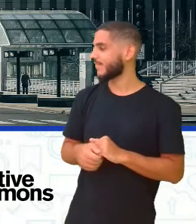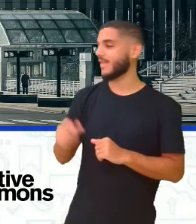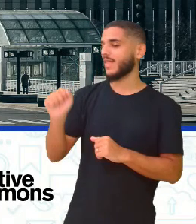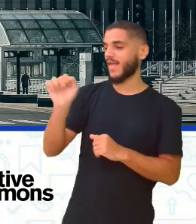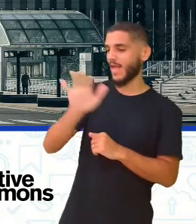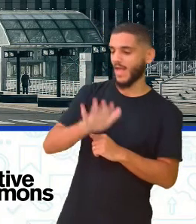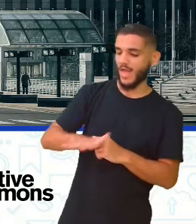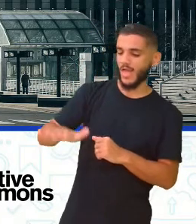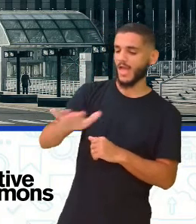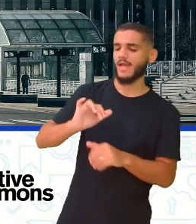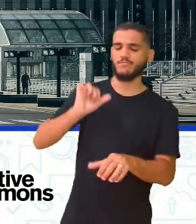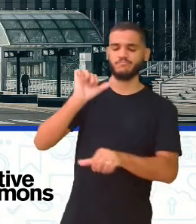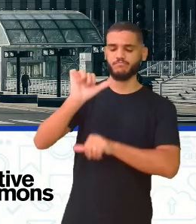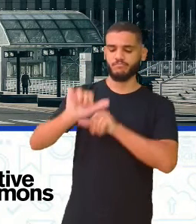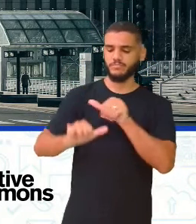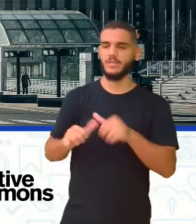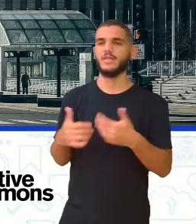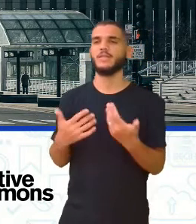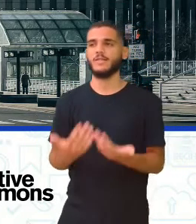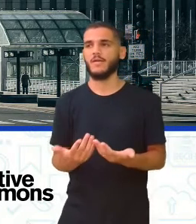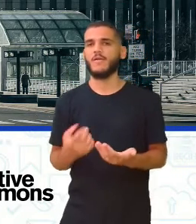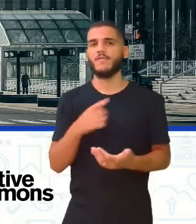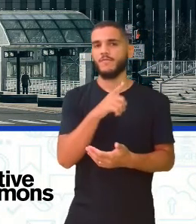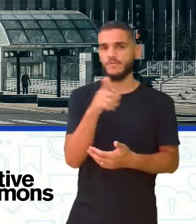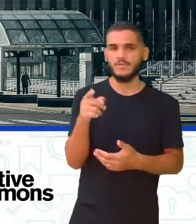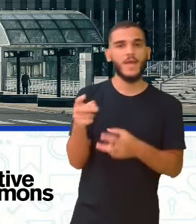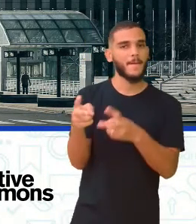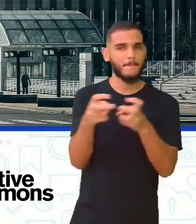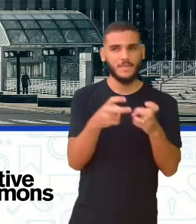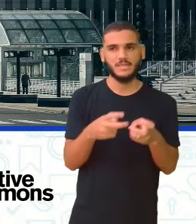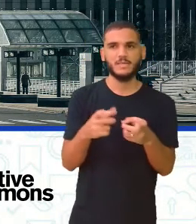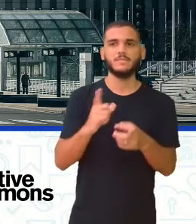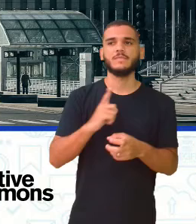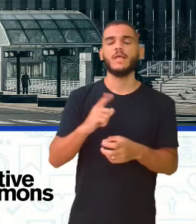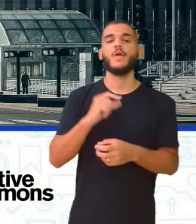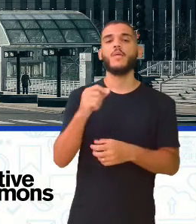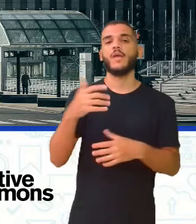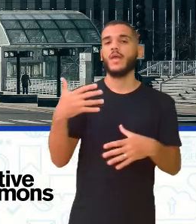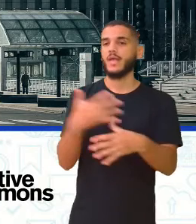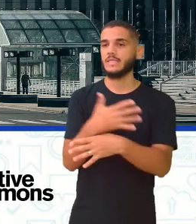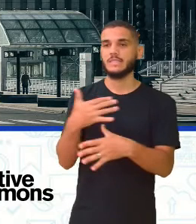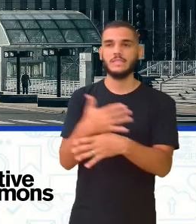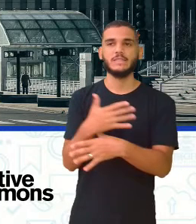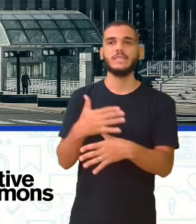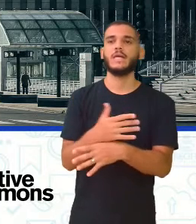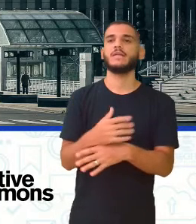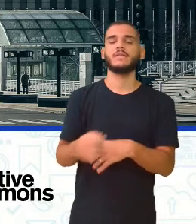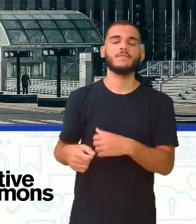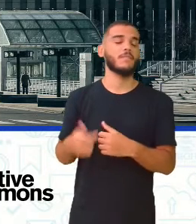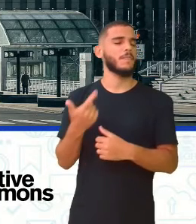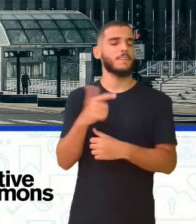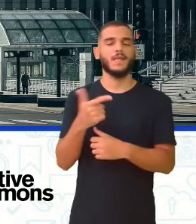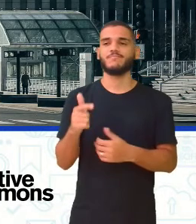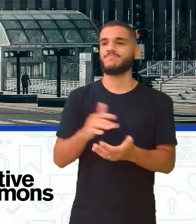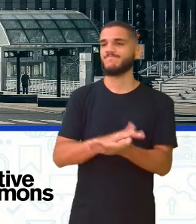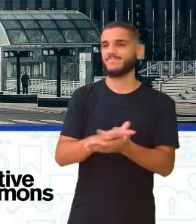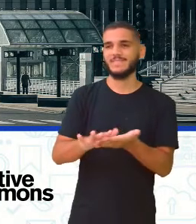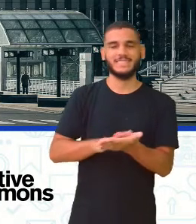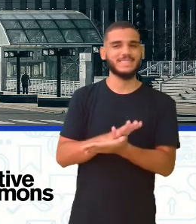paisagem transformada. Você observa aqui um grande centro urbano em que você não vê nenhum vesquício